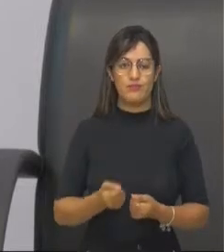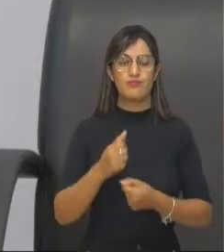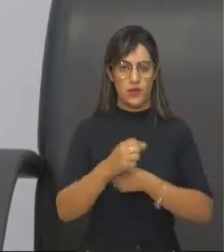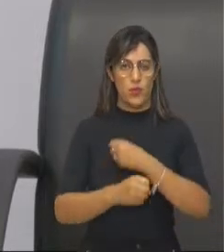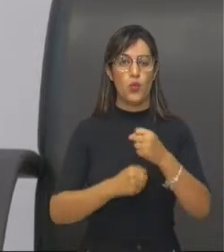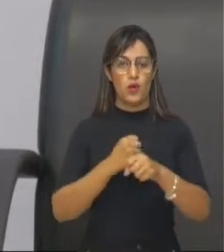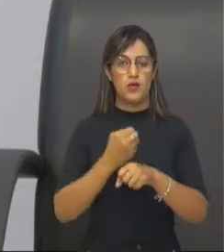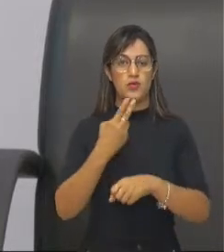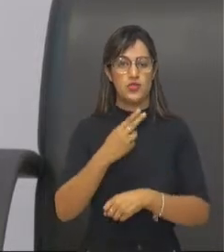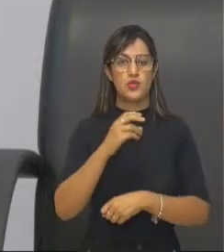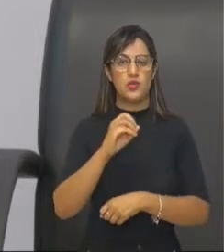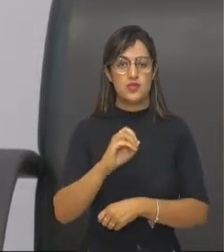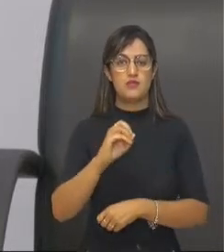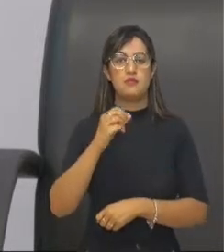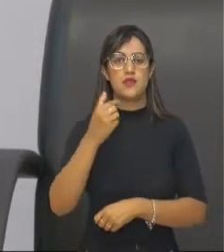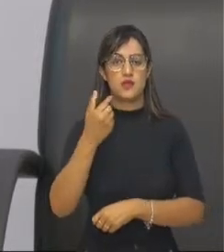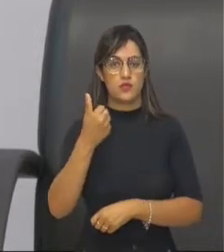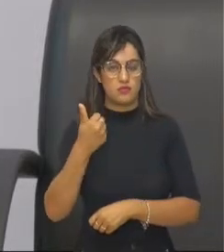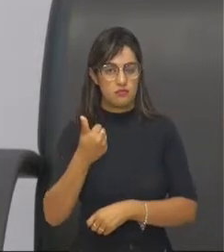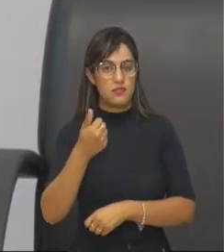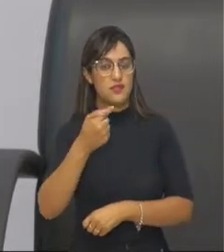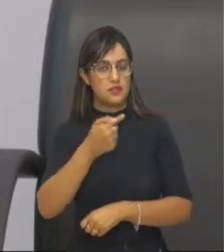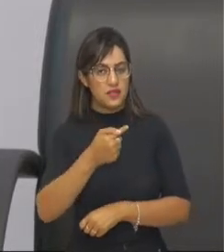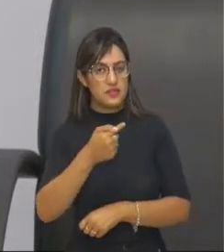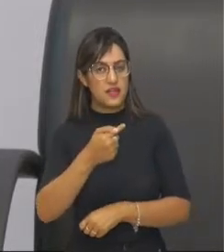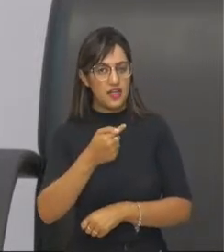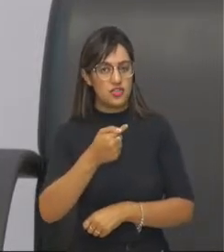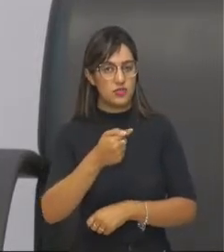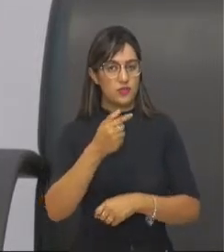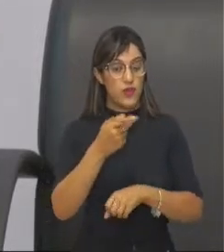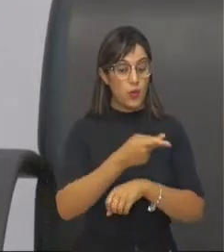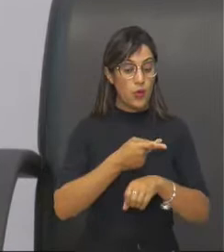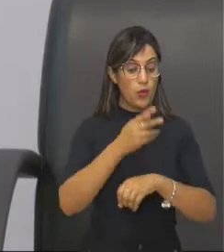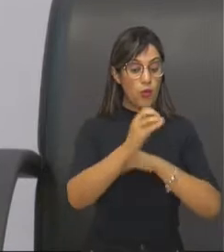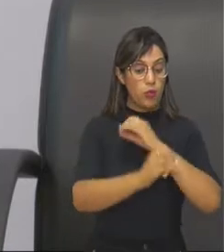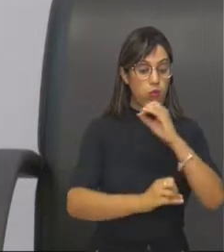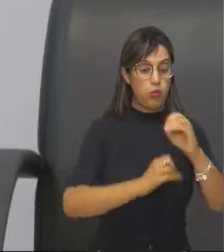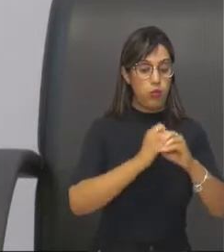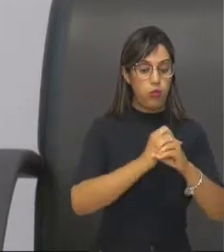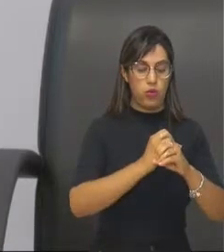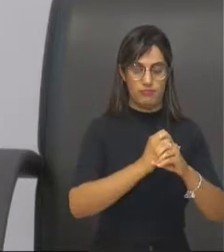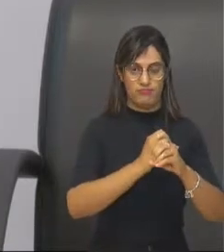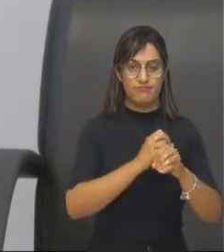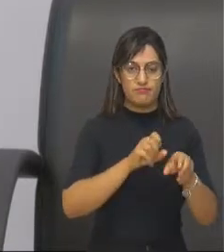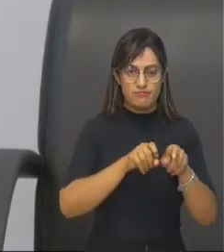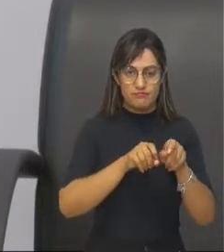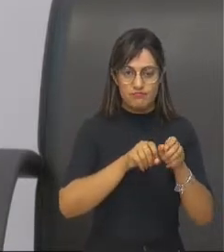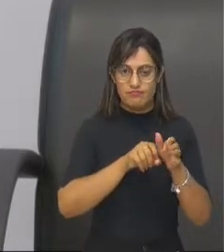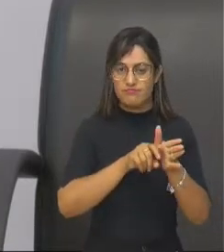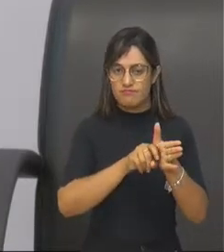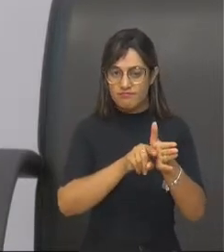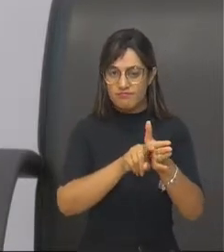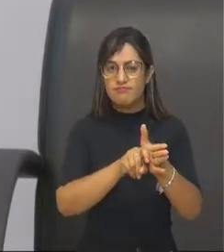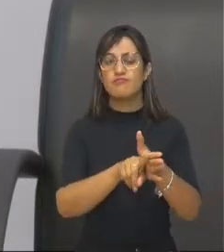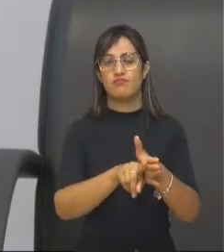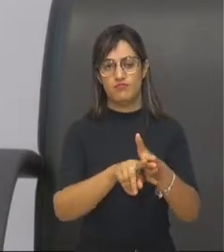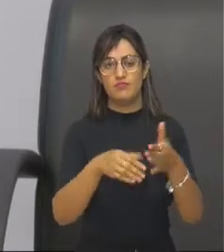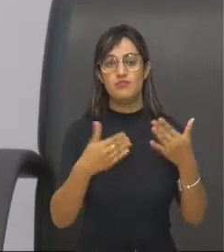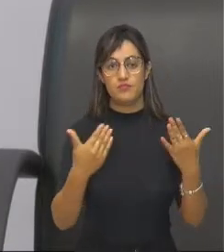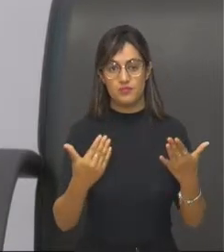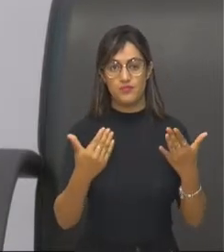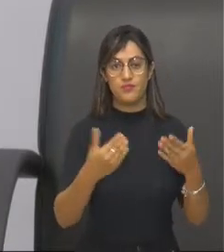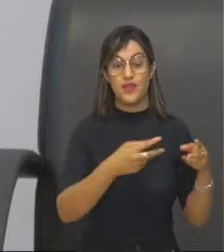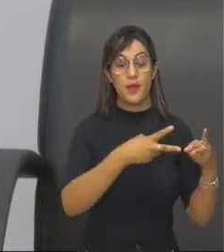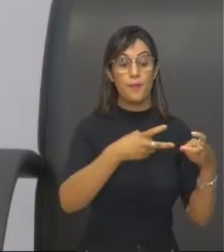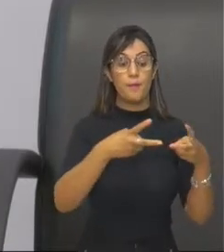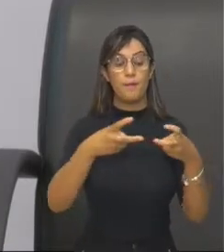só essas notícias que eu encontrava quando eu jogava lá no Google. O que é trans, né? E ver hoje